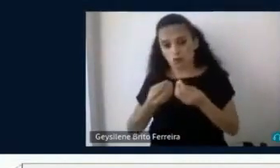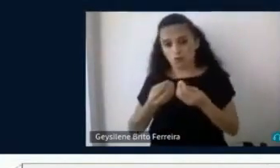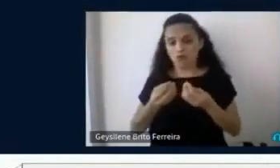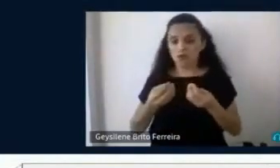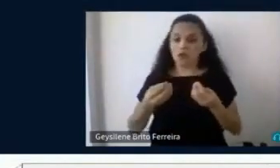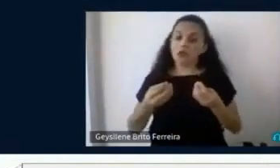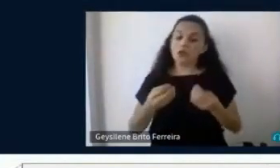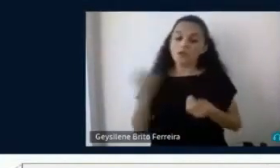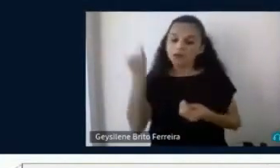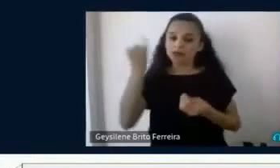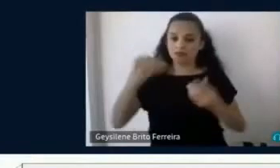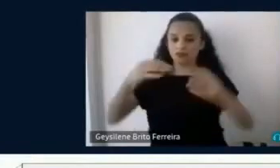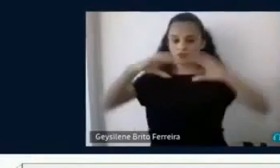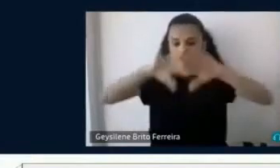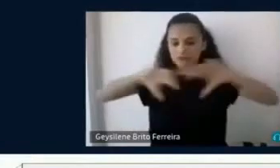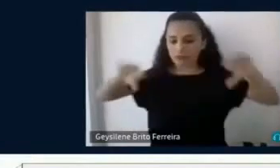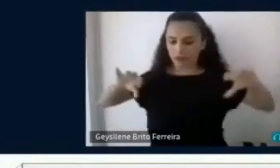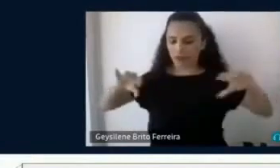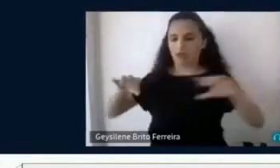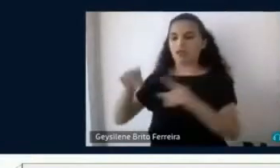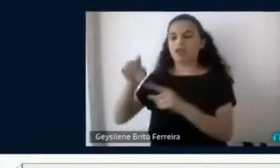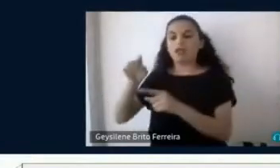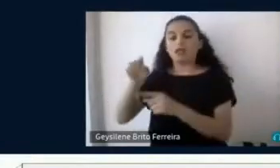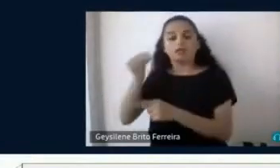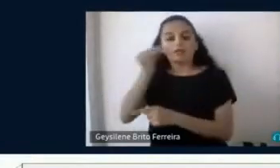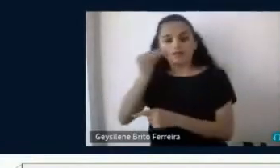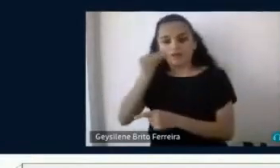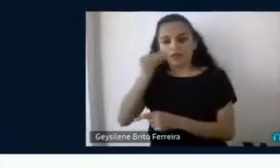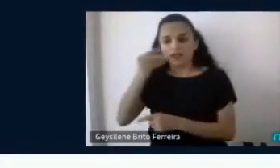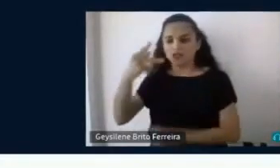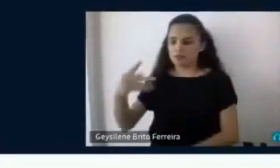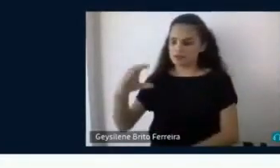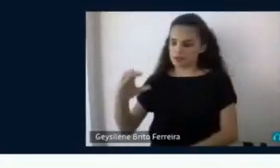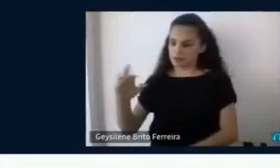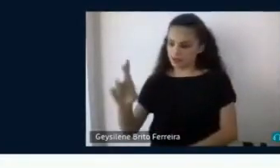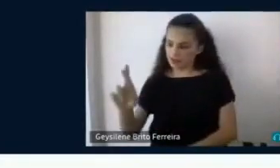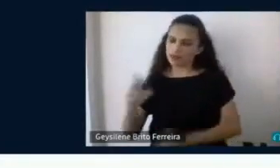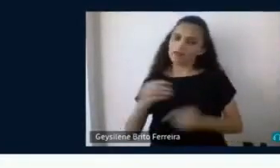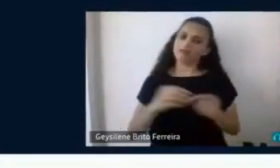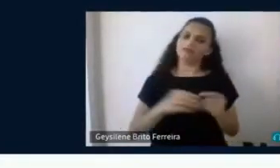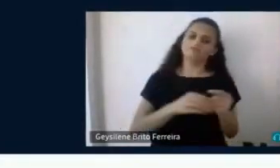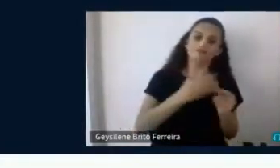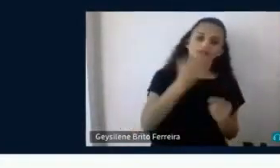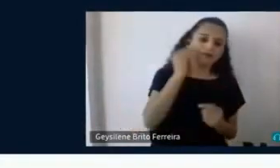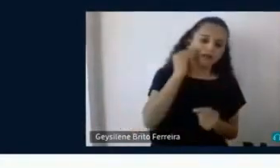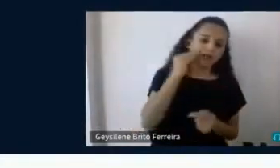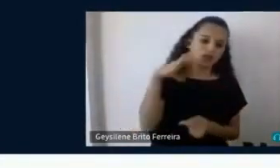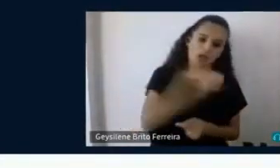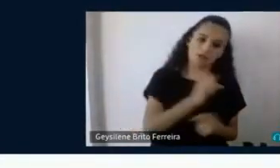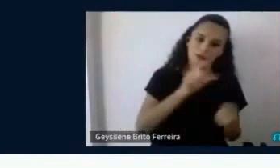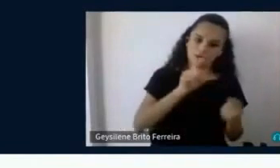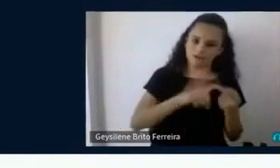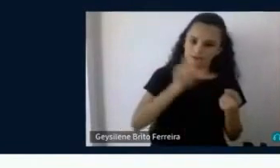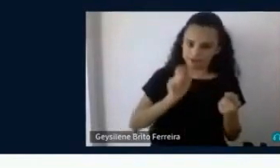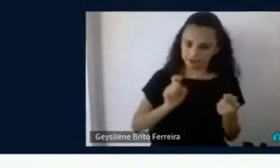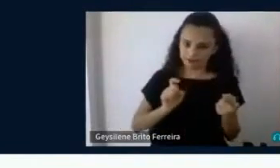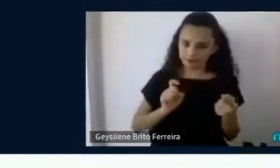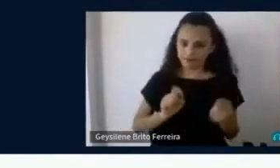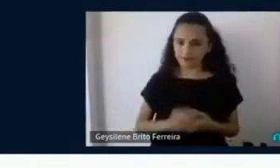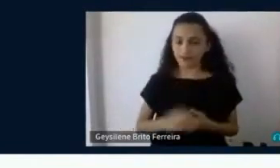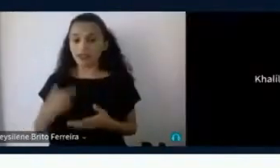dos testes sorológicos e imunocromatográficos, dadas essas limitações. Eu convido as pessoas que estão